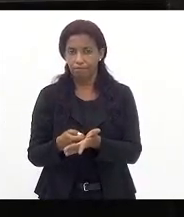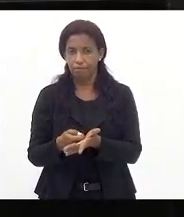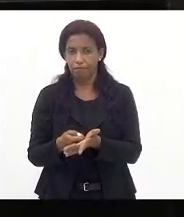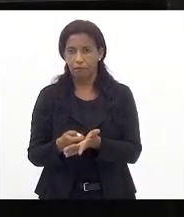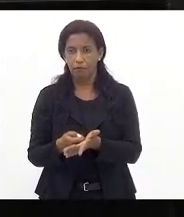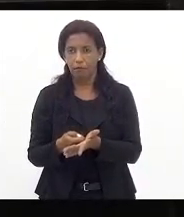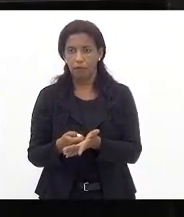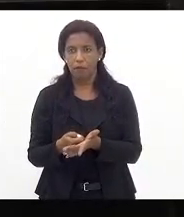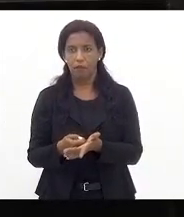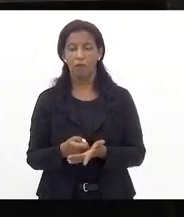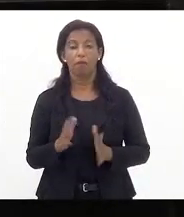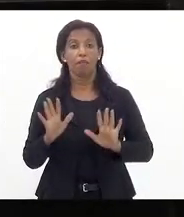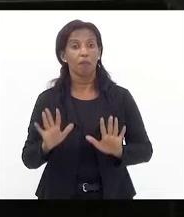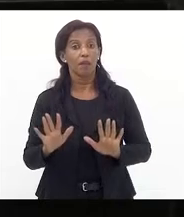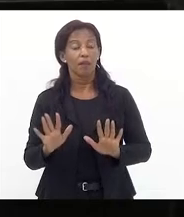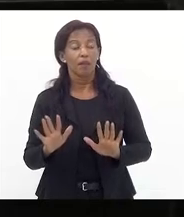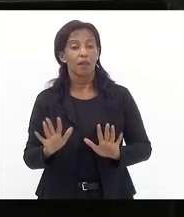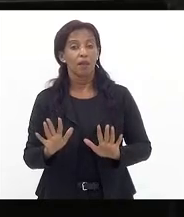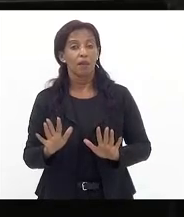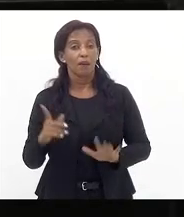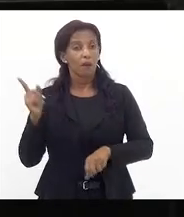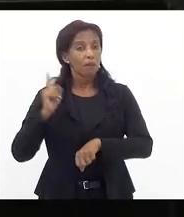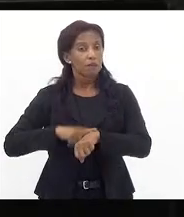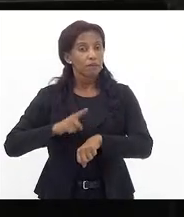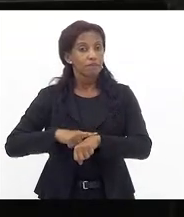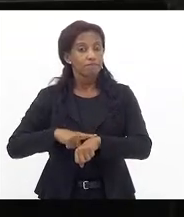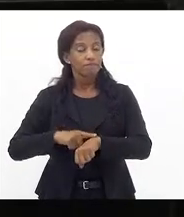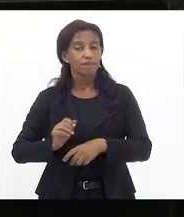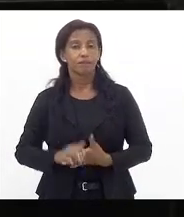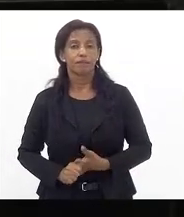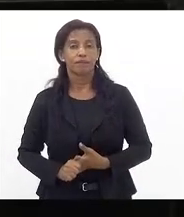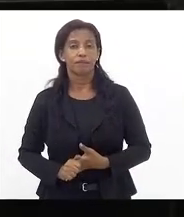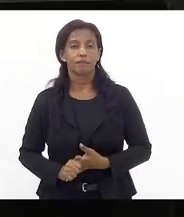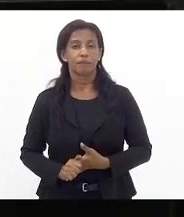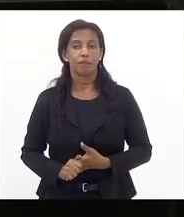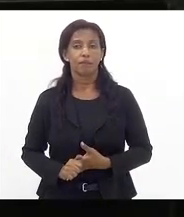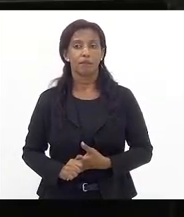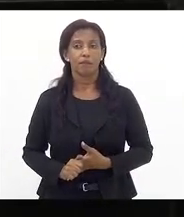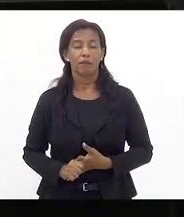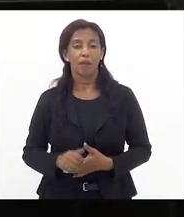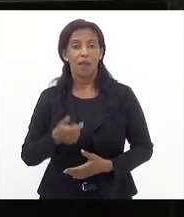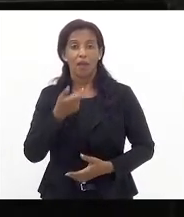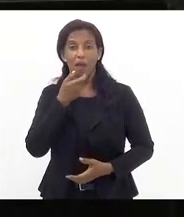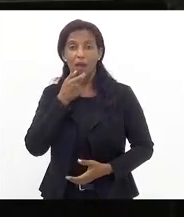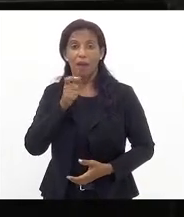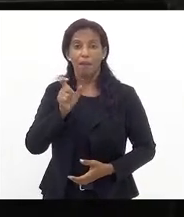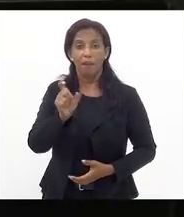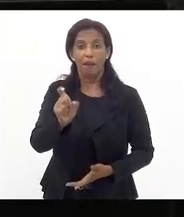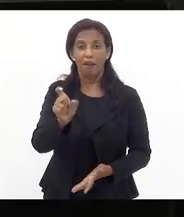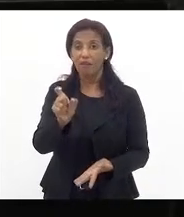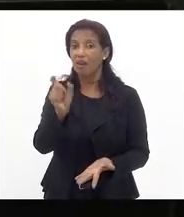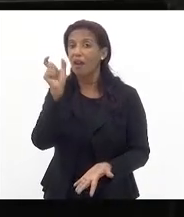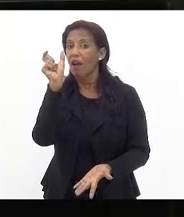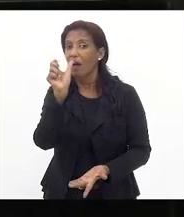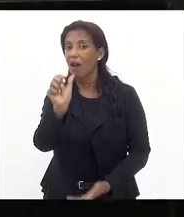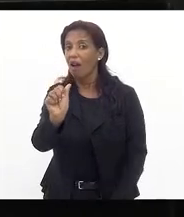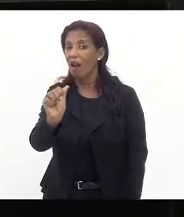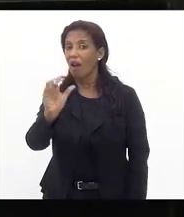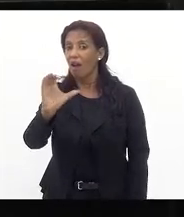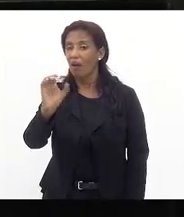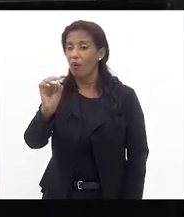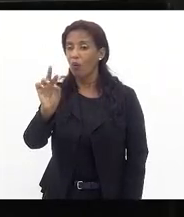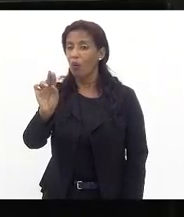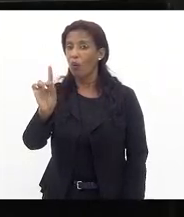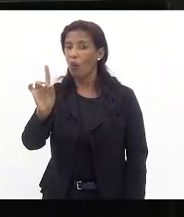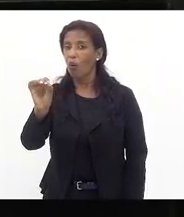diz a oposição, mas imediatamente, à luz da palavra acordo, submete